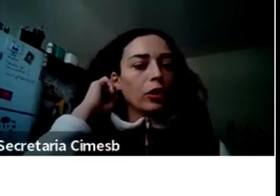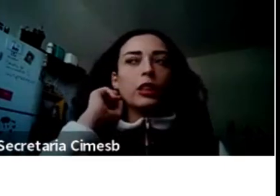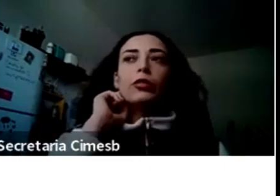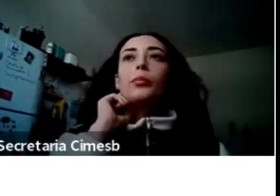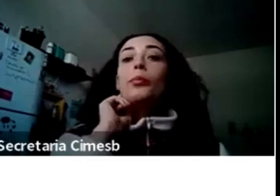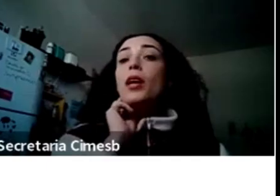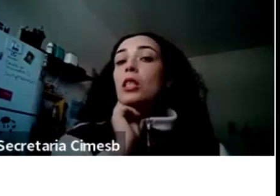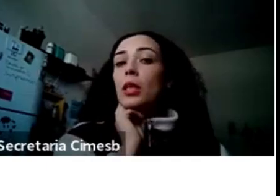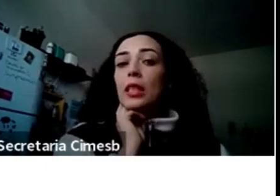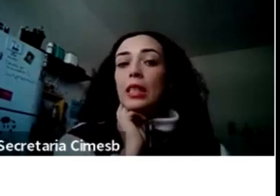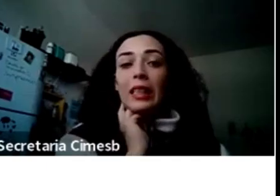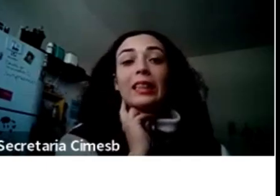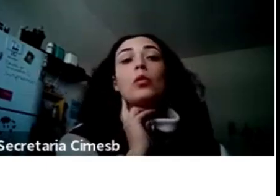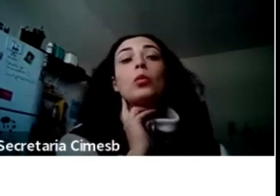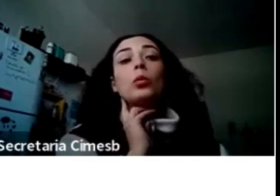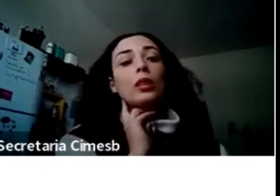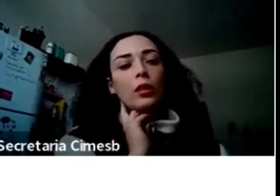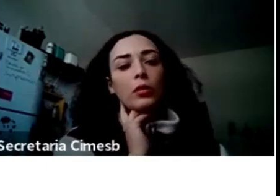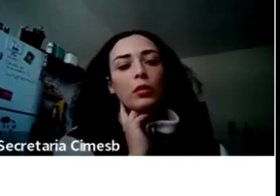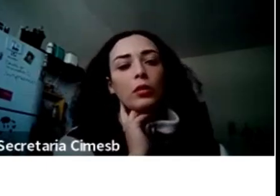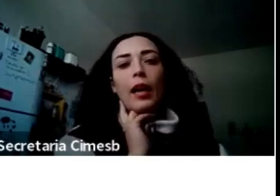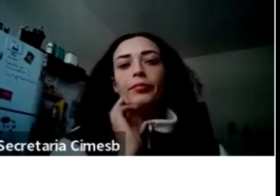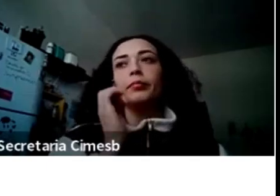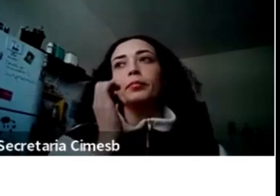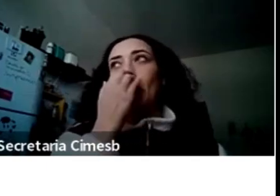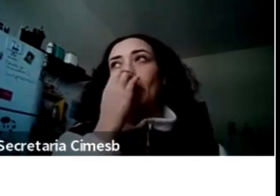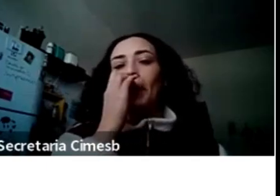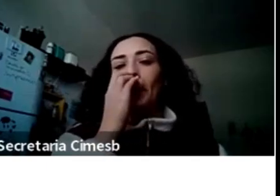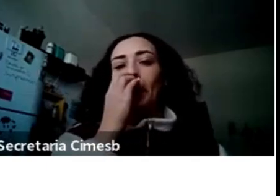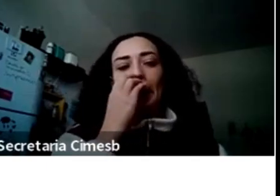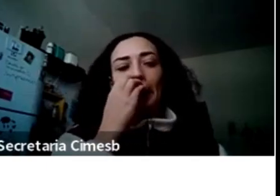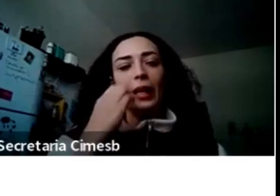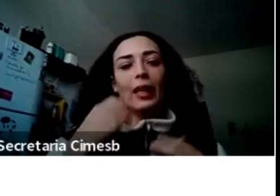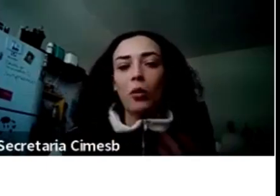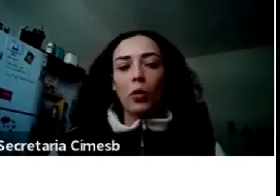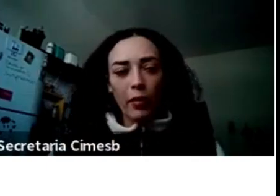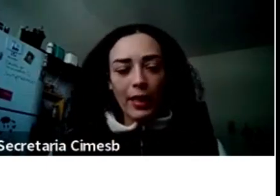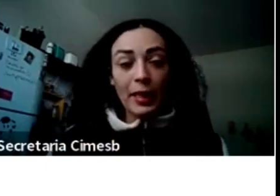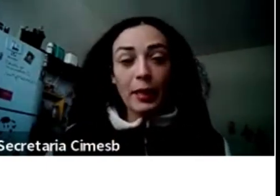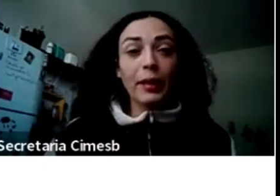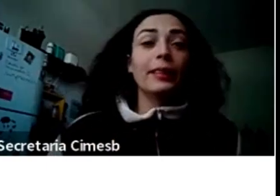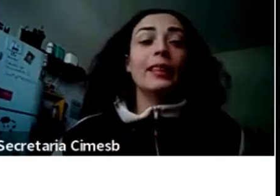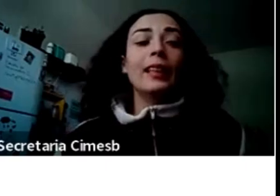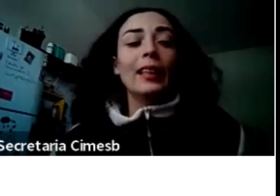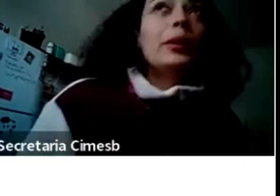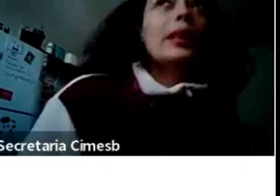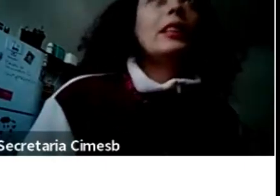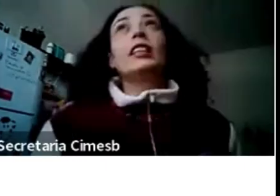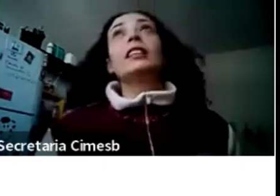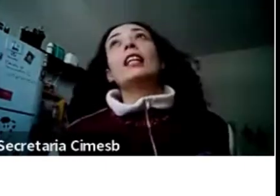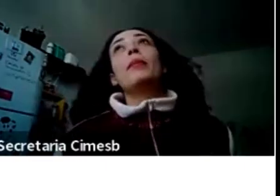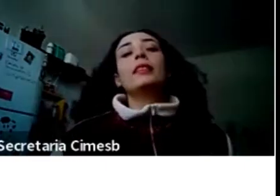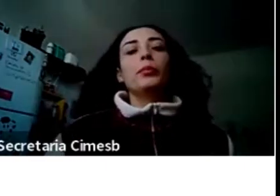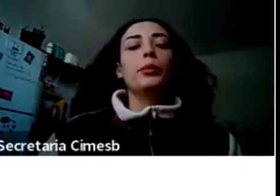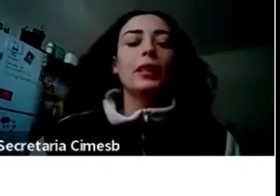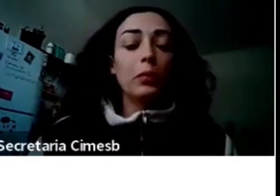aparelho auditivo, mesmo assim não conseguiu escutar. Então, aí ela recorreu a Libras e por esses